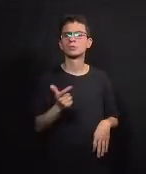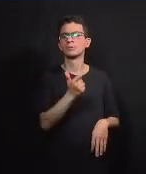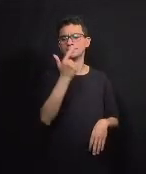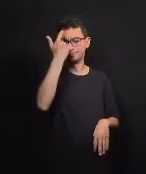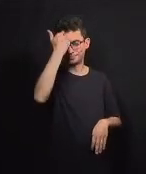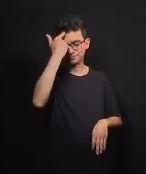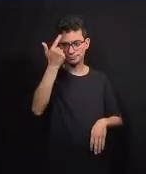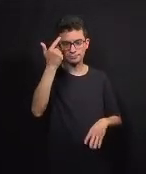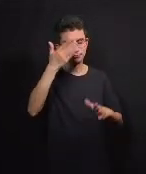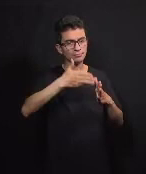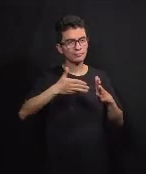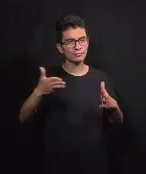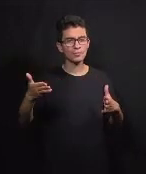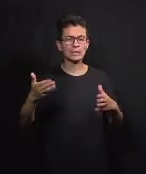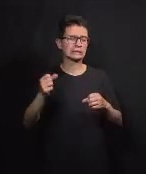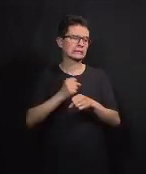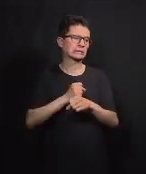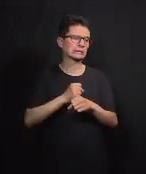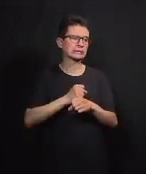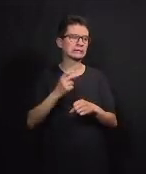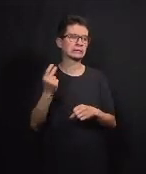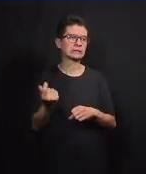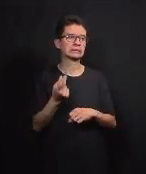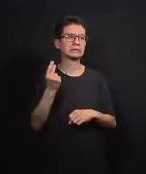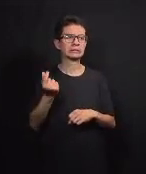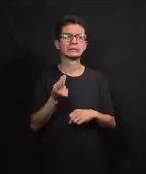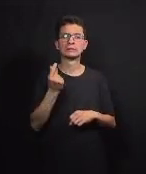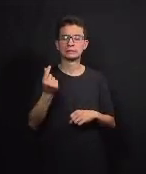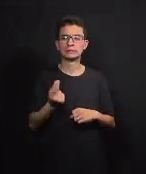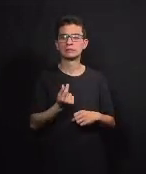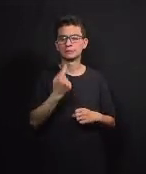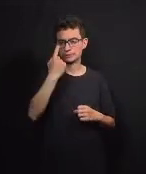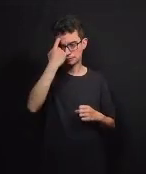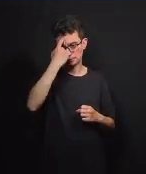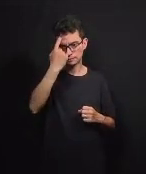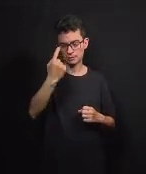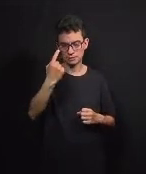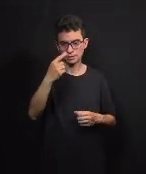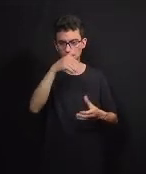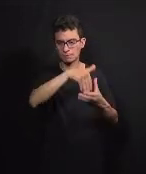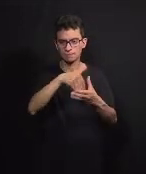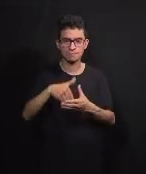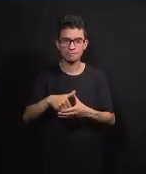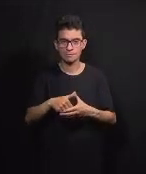processo que vem de longe, essa erosão da democracia, mas